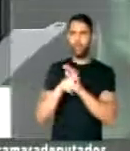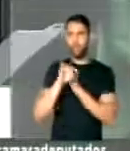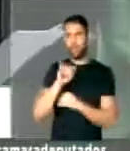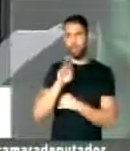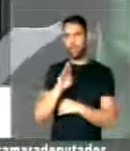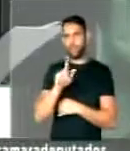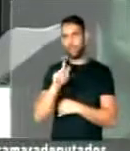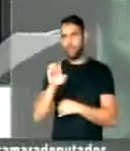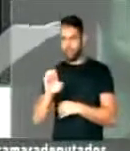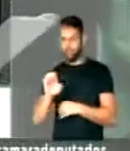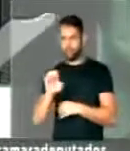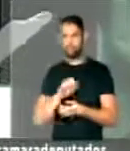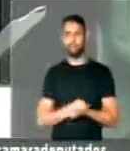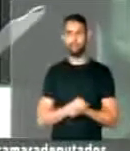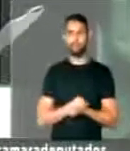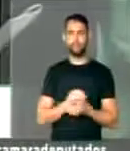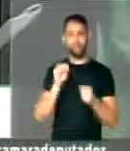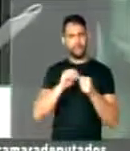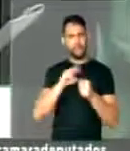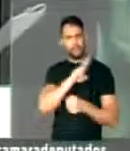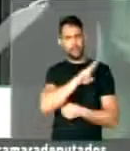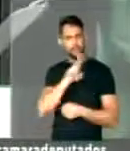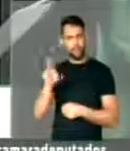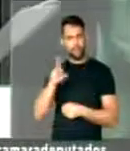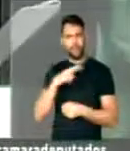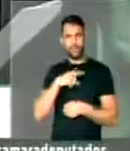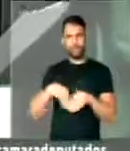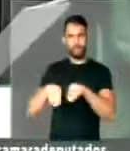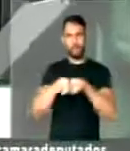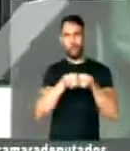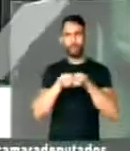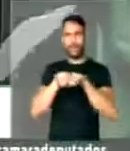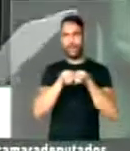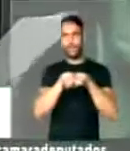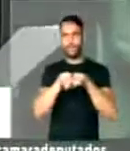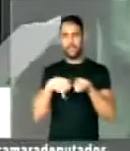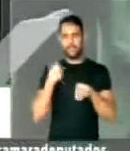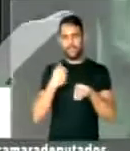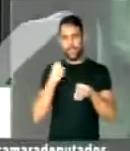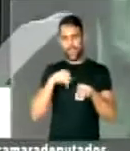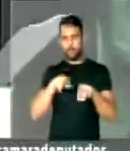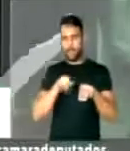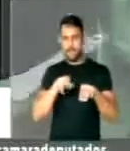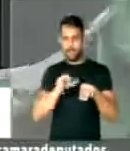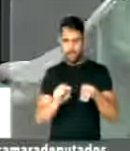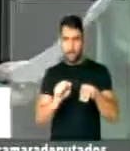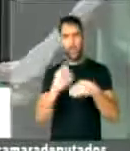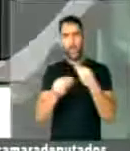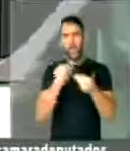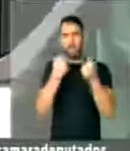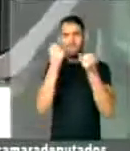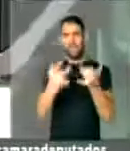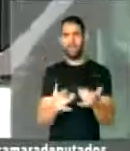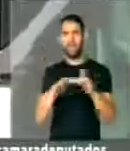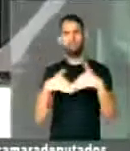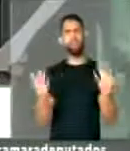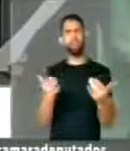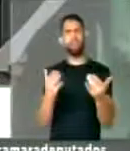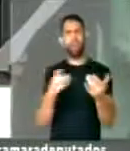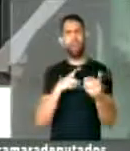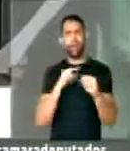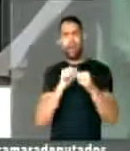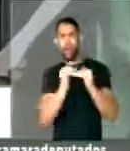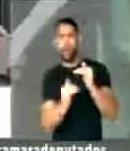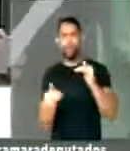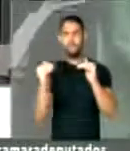IBGE. Se faz isso em nome da uniformidade nas idades mínimas. Como justificar, então, a